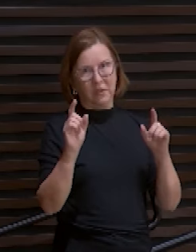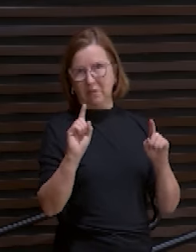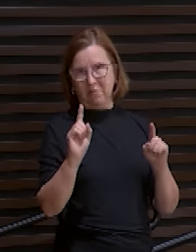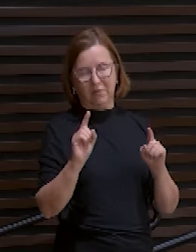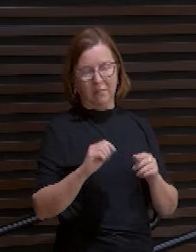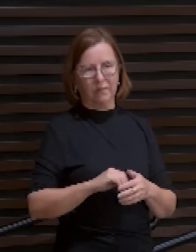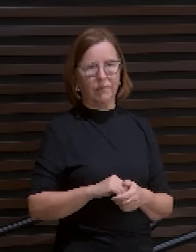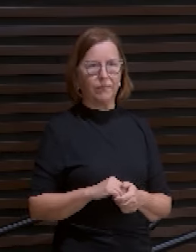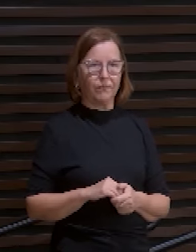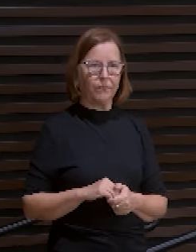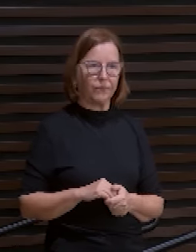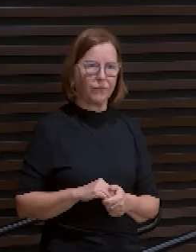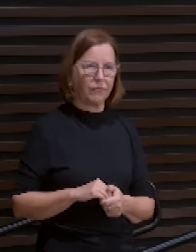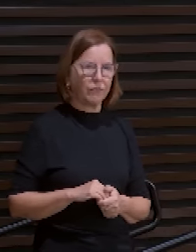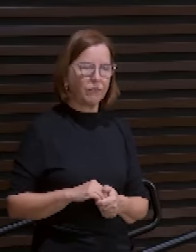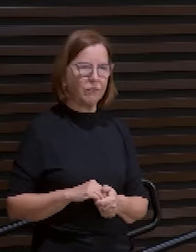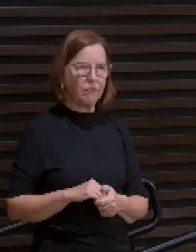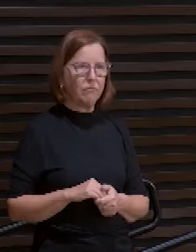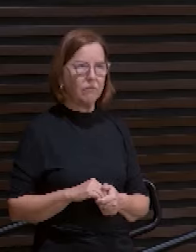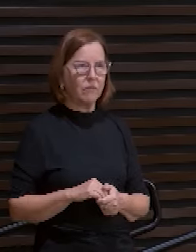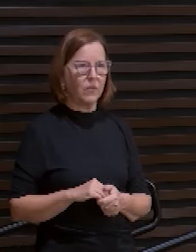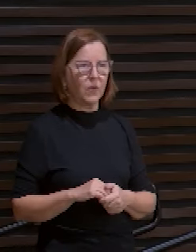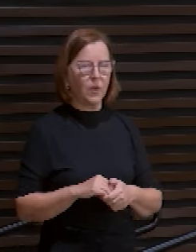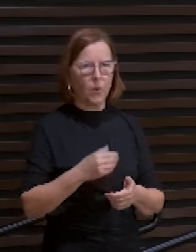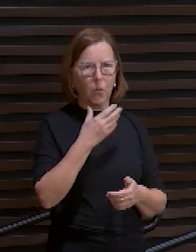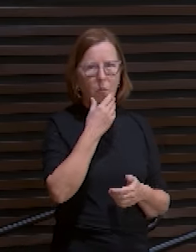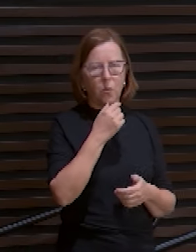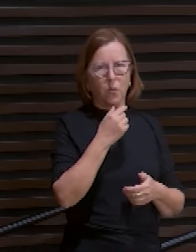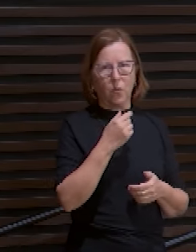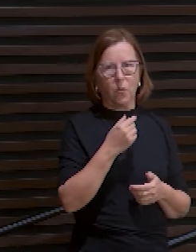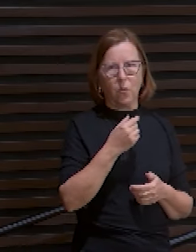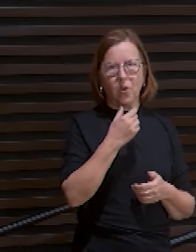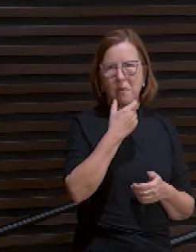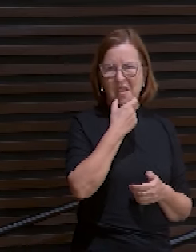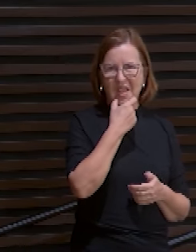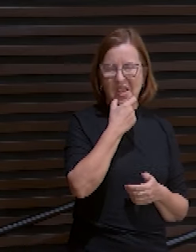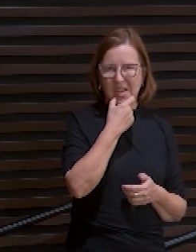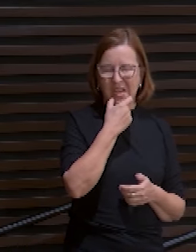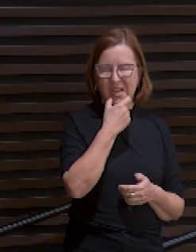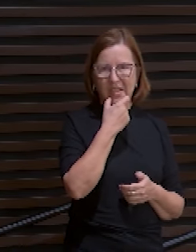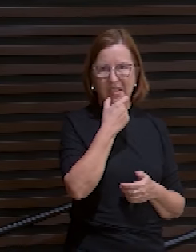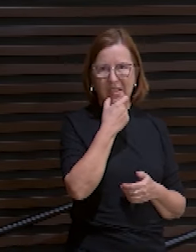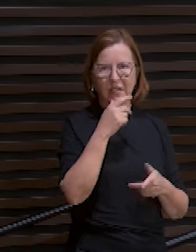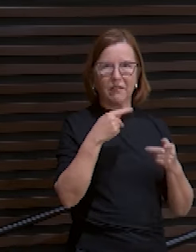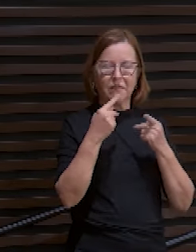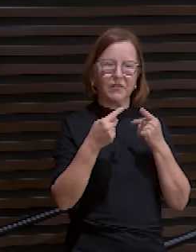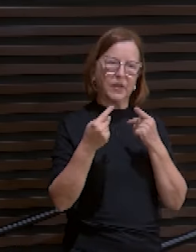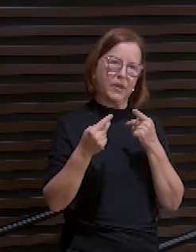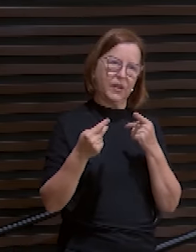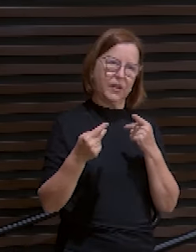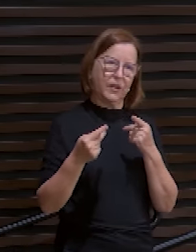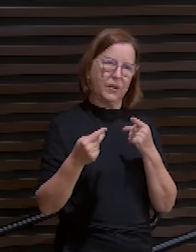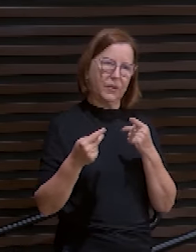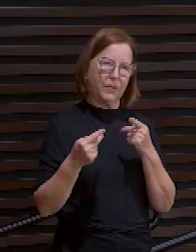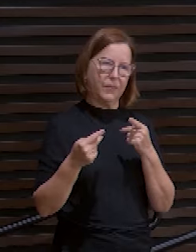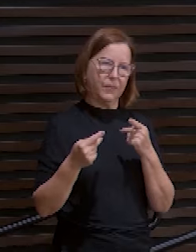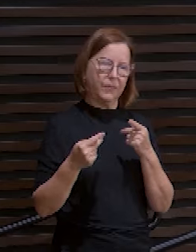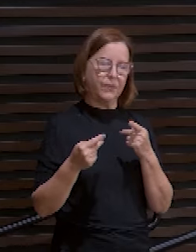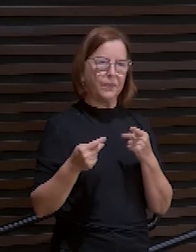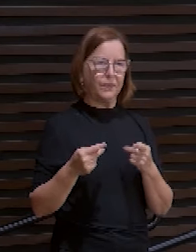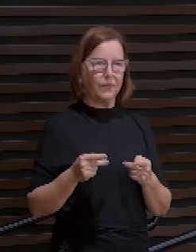Evangelho um anglicano chamado William Law ele disse certa